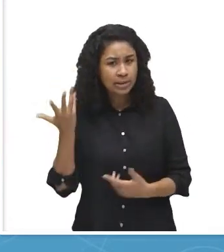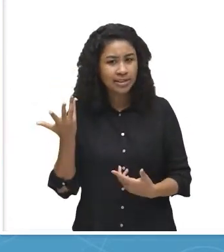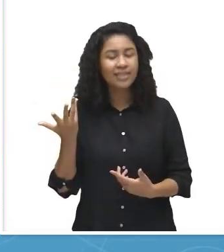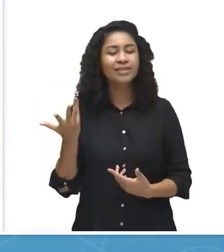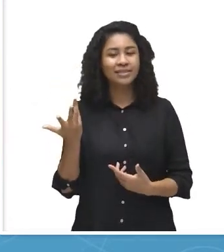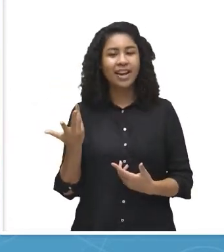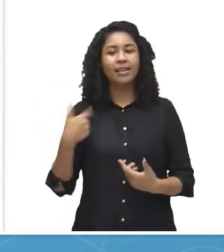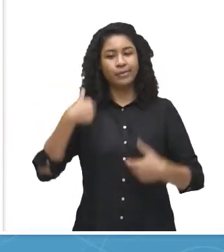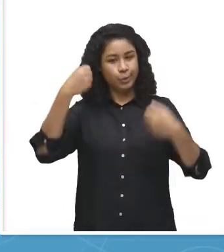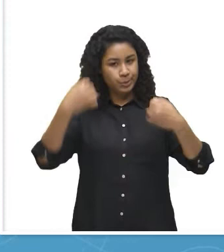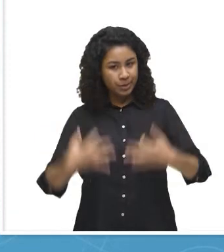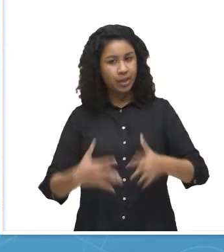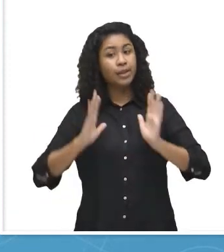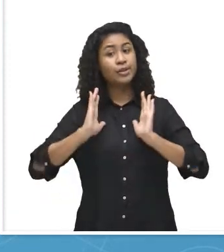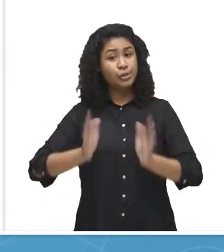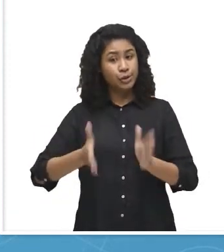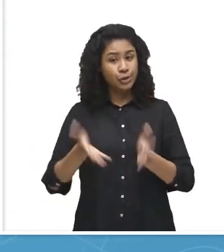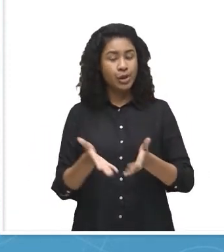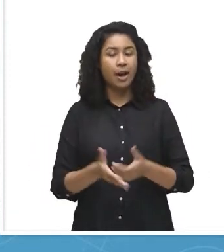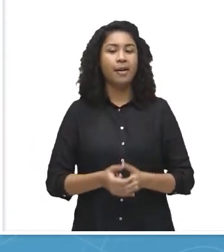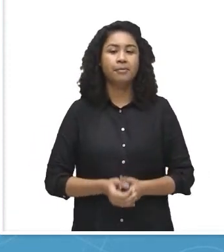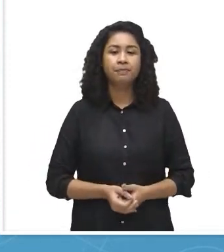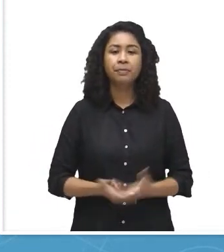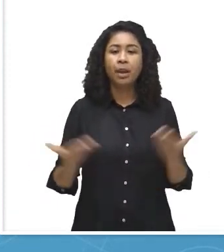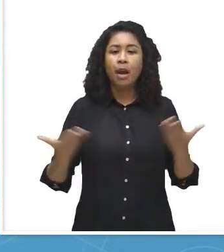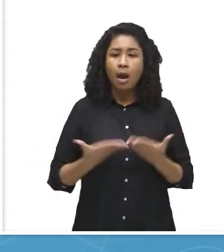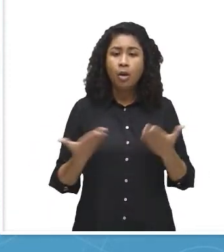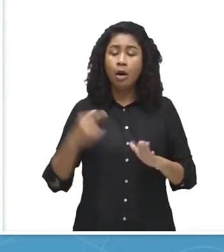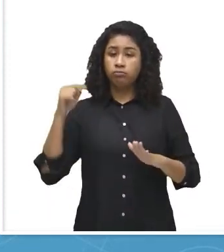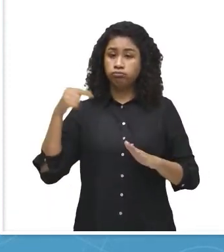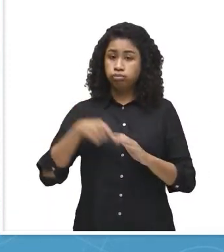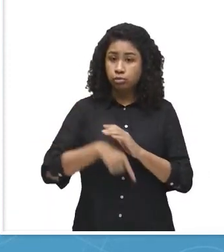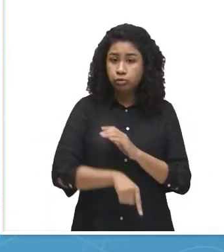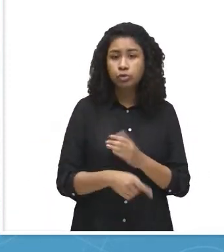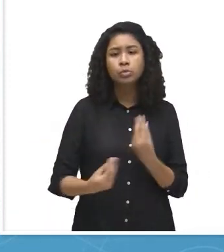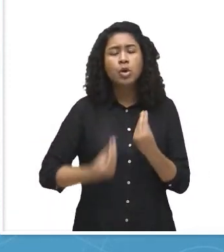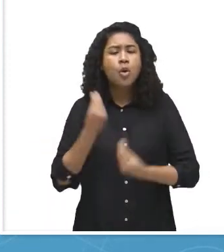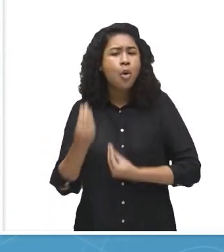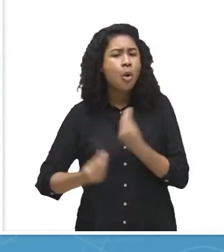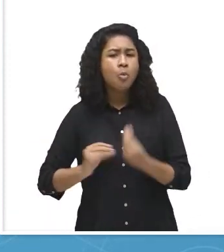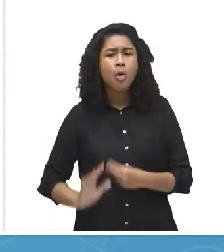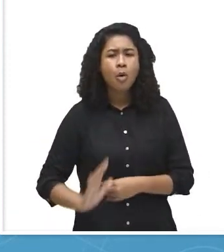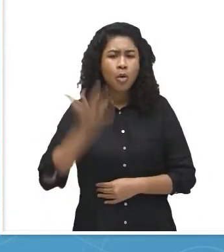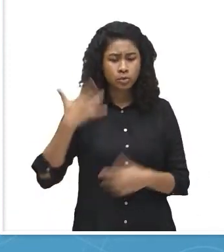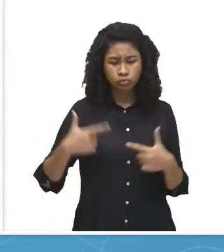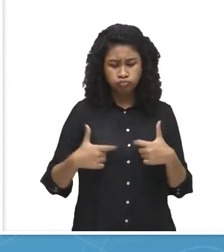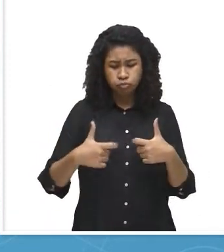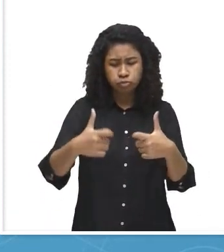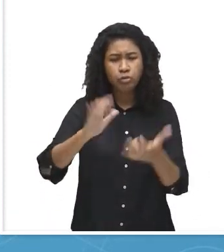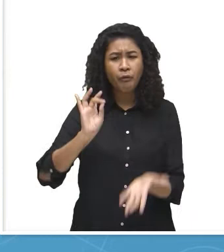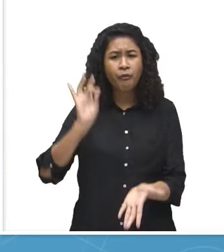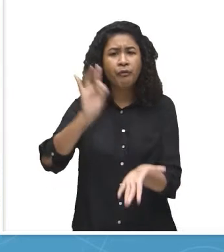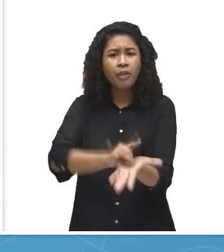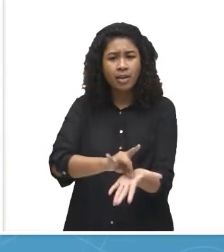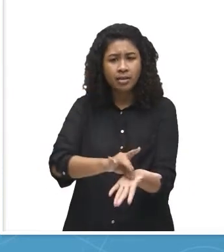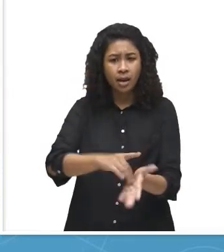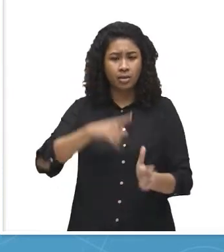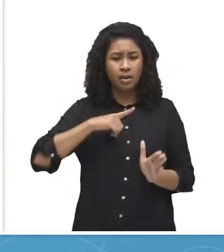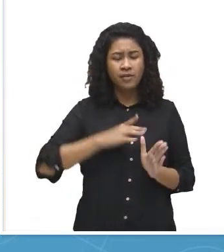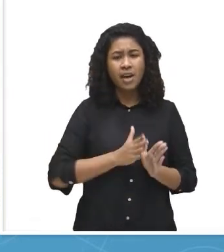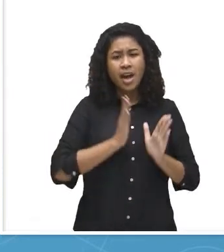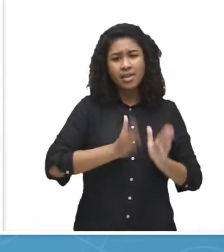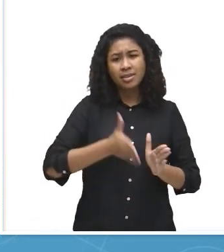Agora, a gente vai trabalhar de maneira mais aprofundada como é que se deu esse conflito de fato. Quais foram as fases da